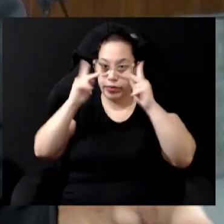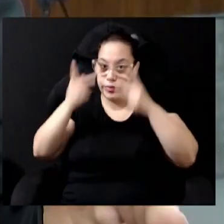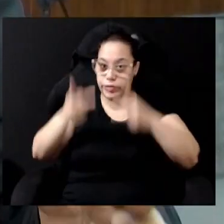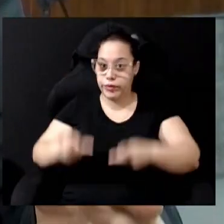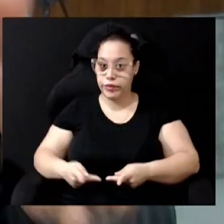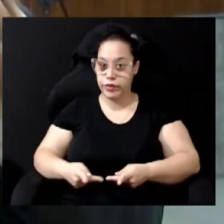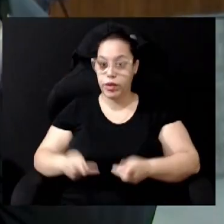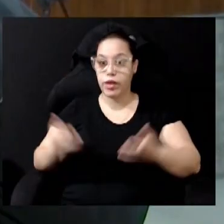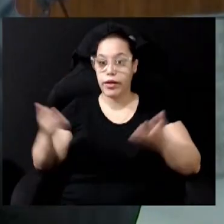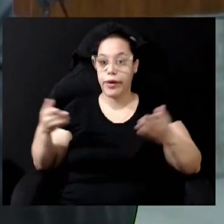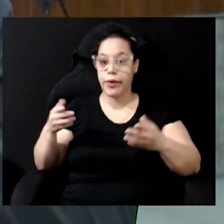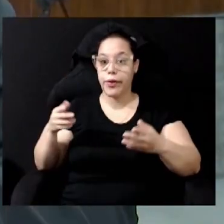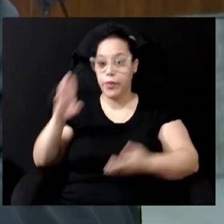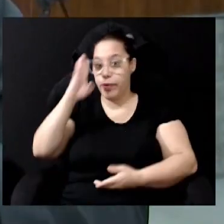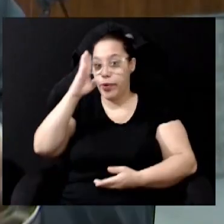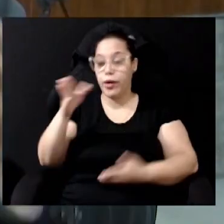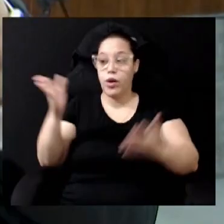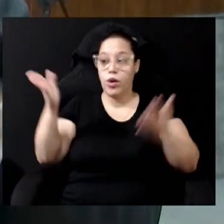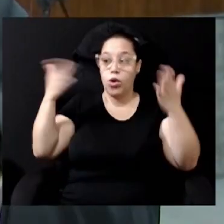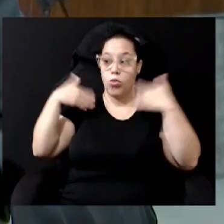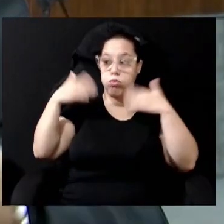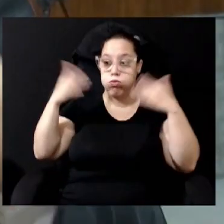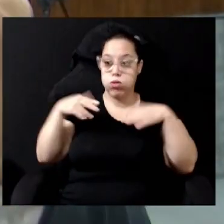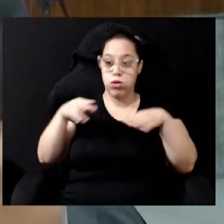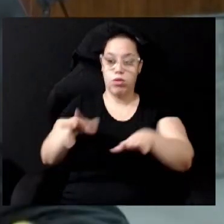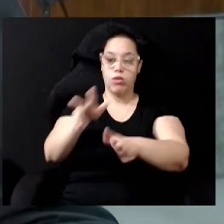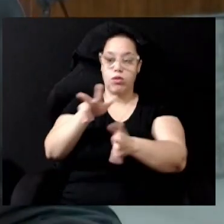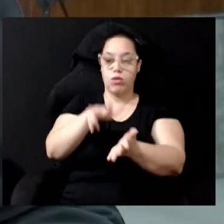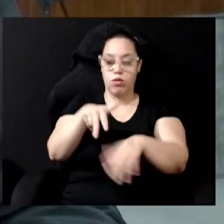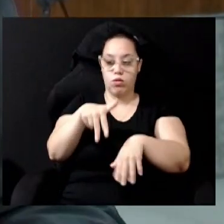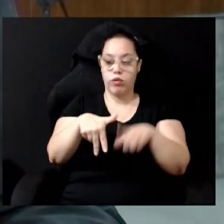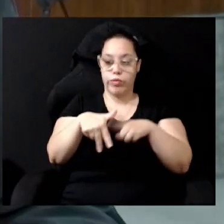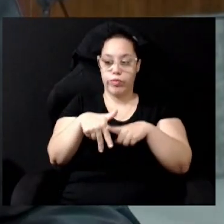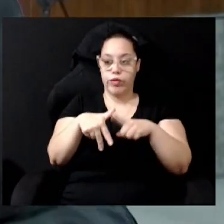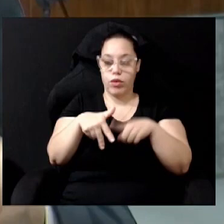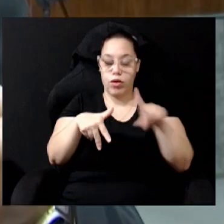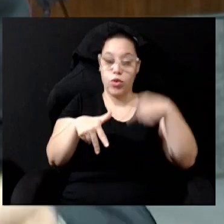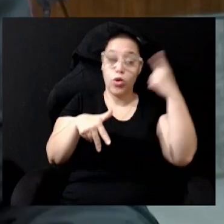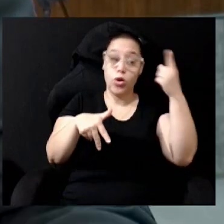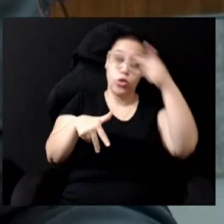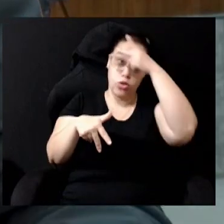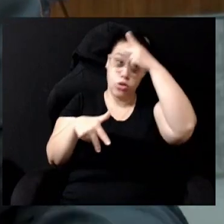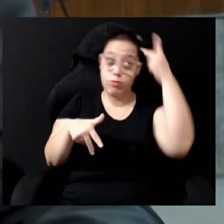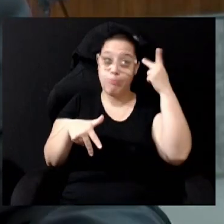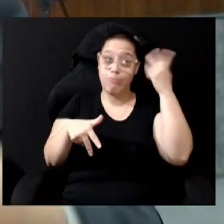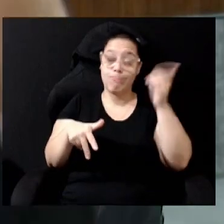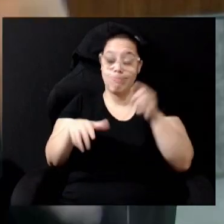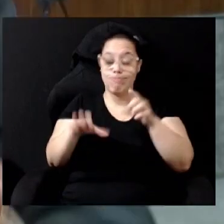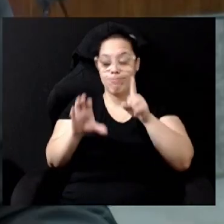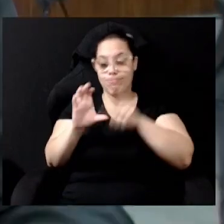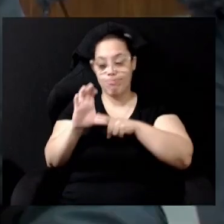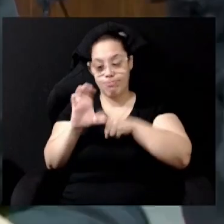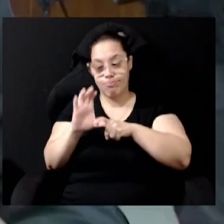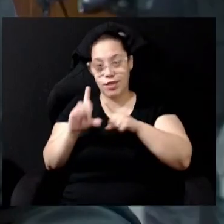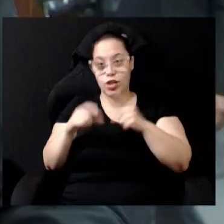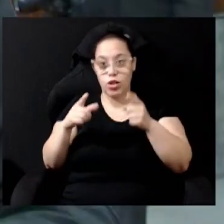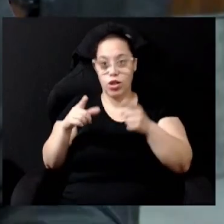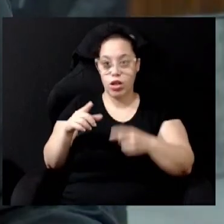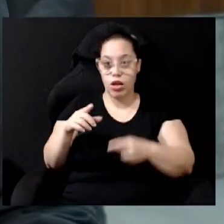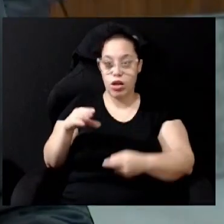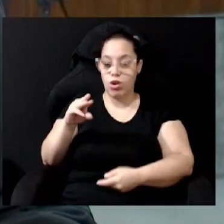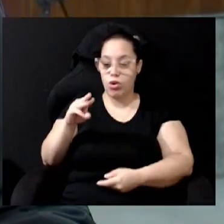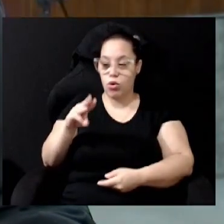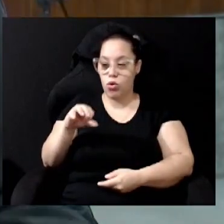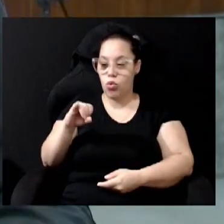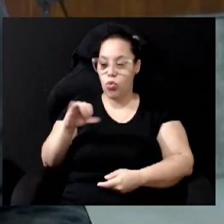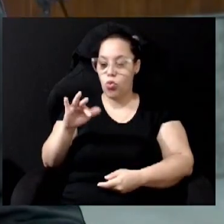principalmente na época do verão, ele fica parado, muitas vezes depende de outras pessoas, depende de outras tomadas ou Wi-Fi para que ele